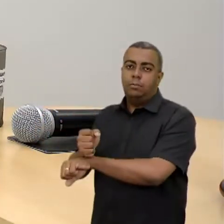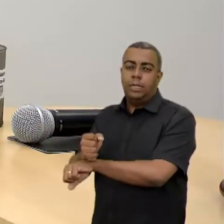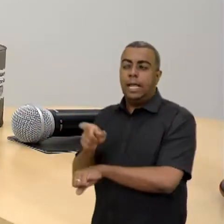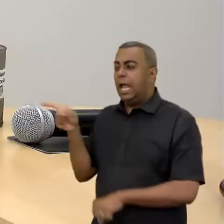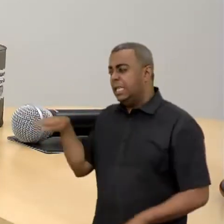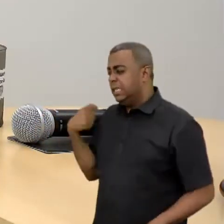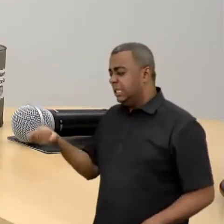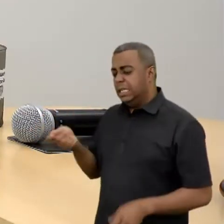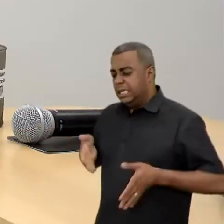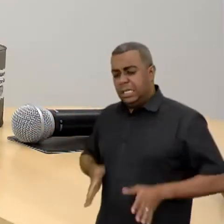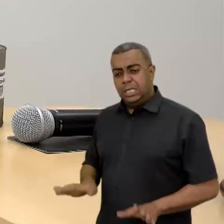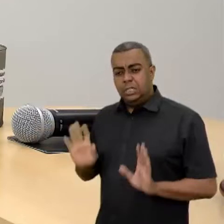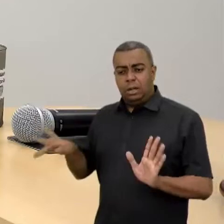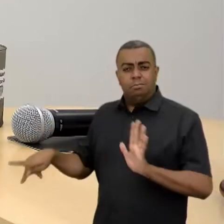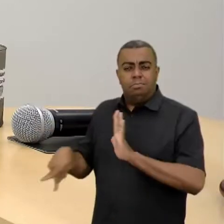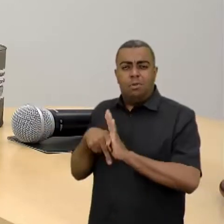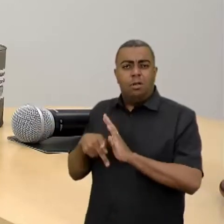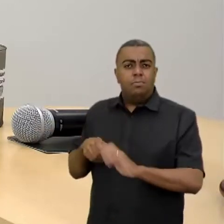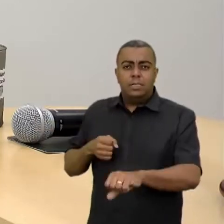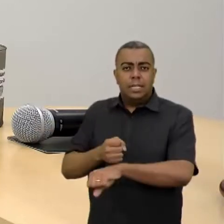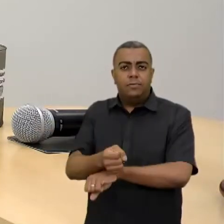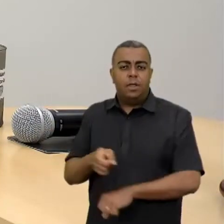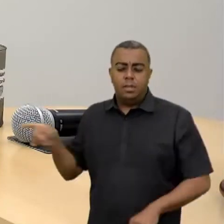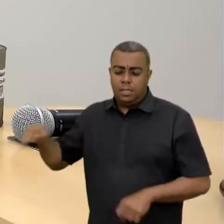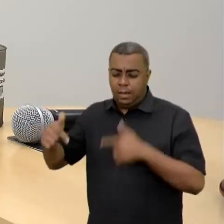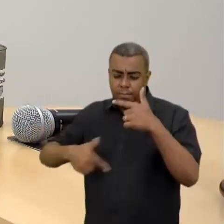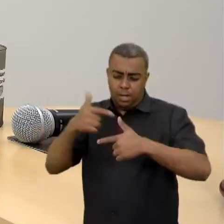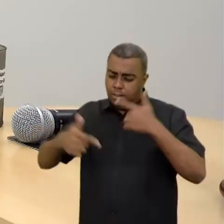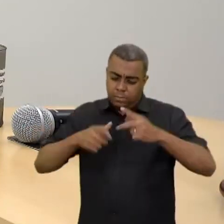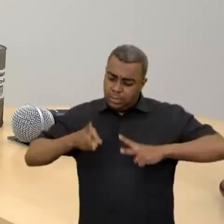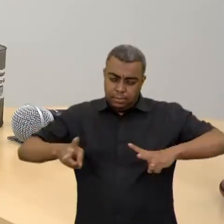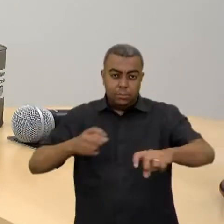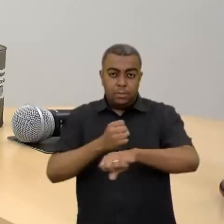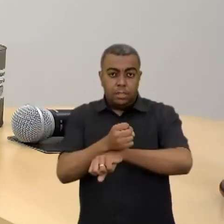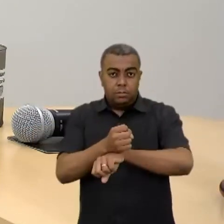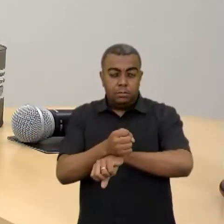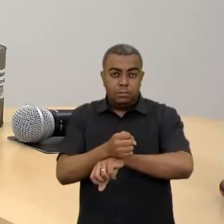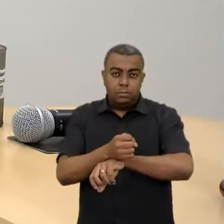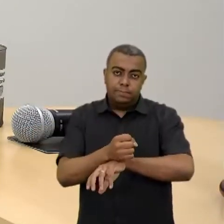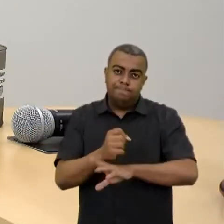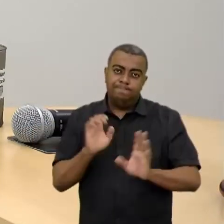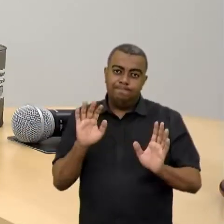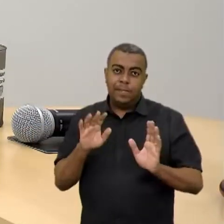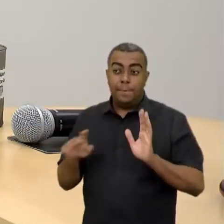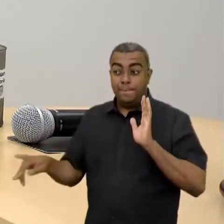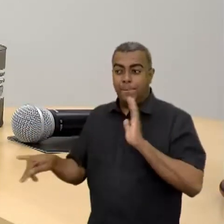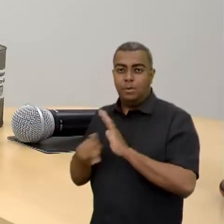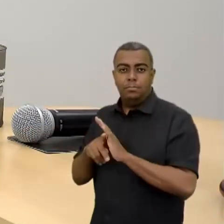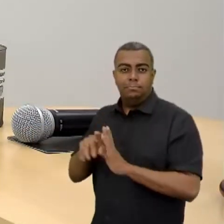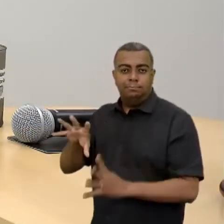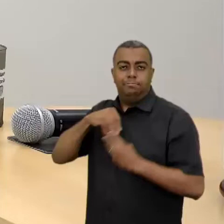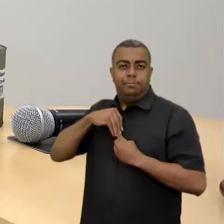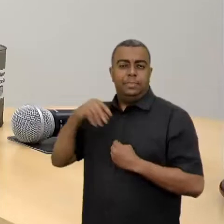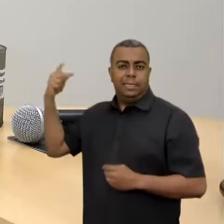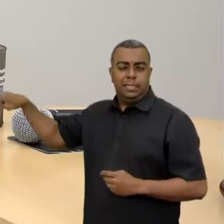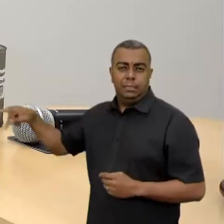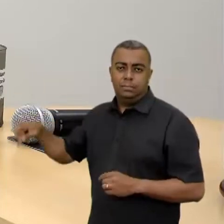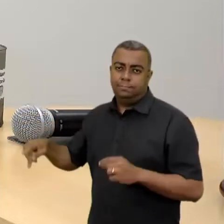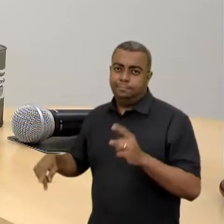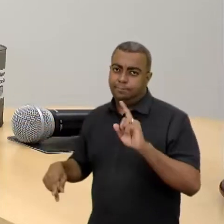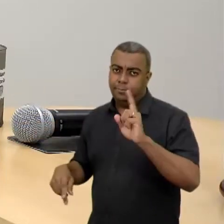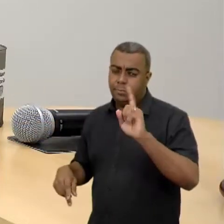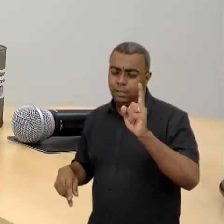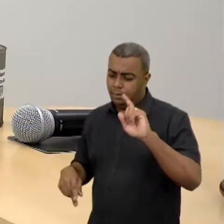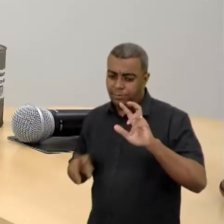para para servir e para serem escravos. Então, é como se aquilo fosse inerente à pessoa. E o que não